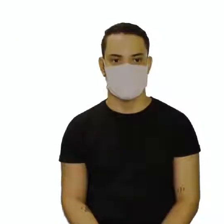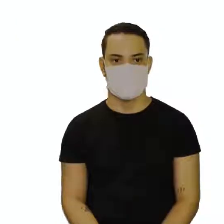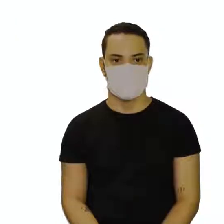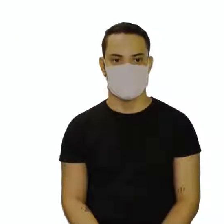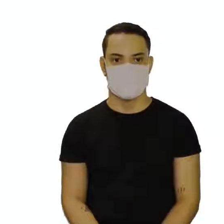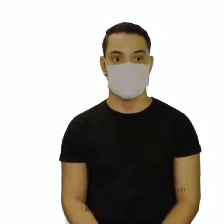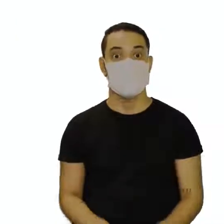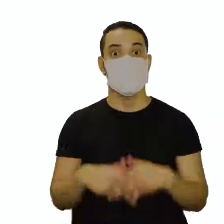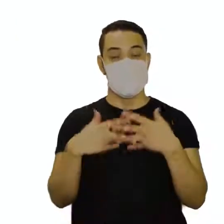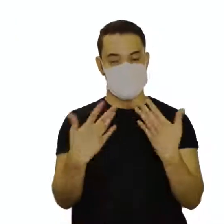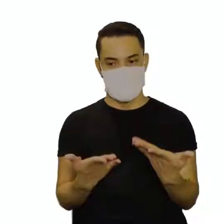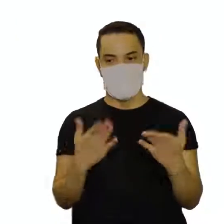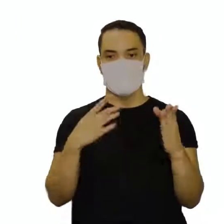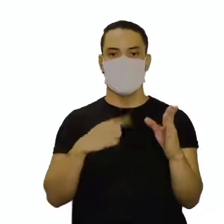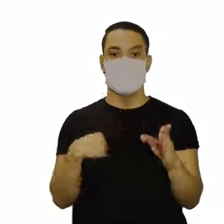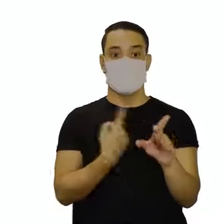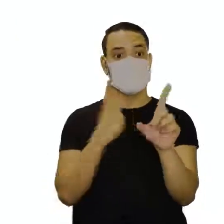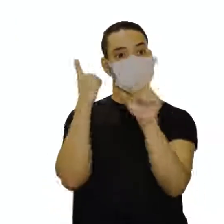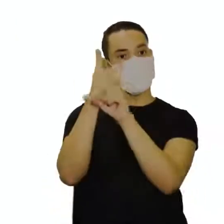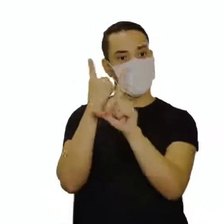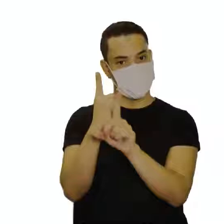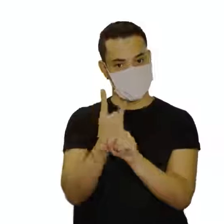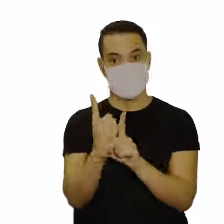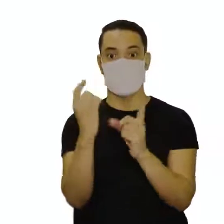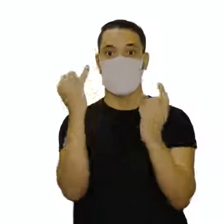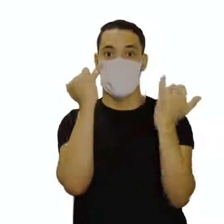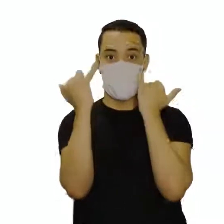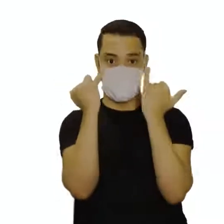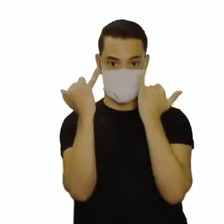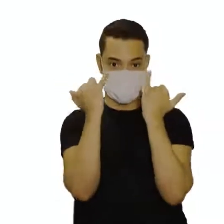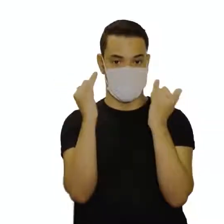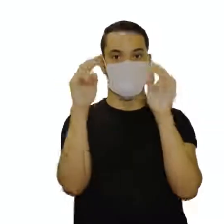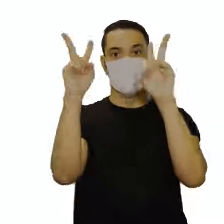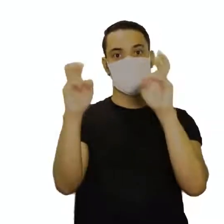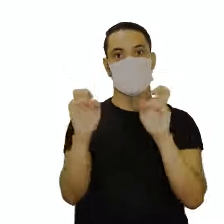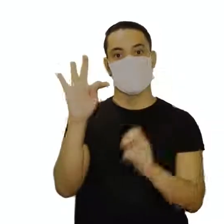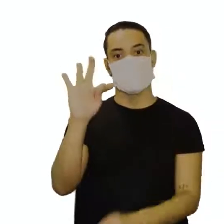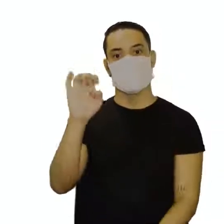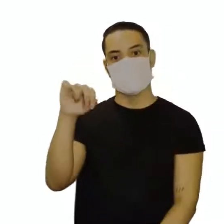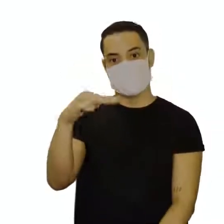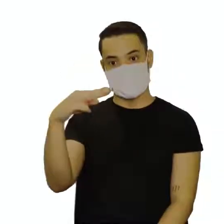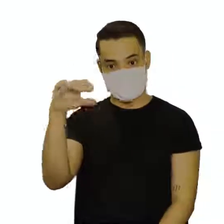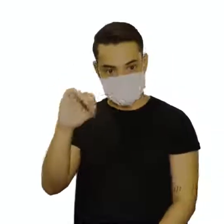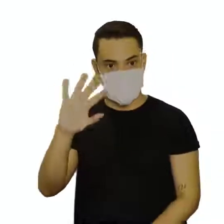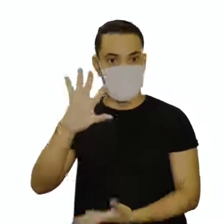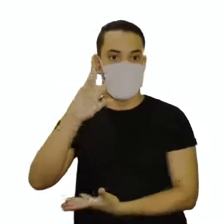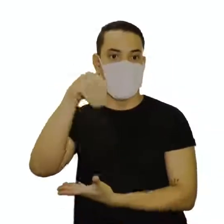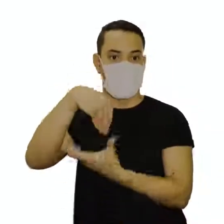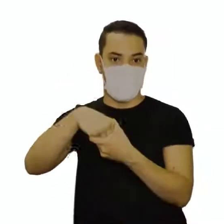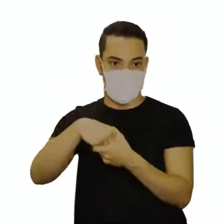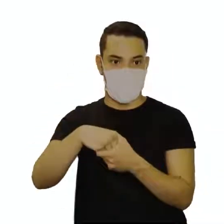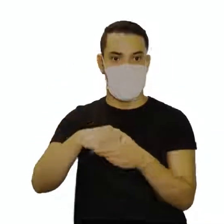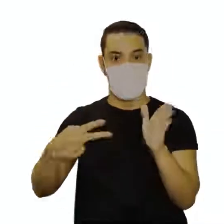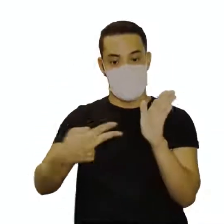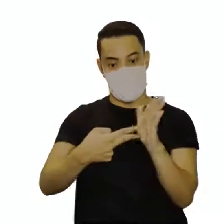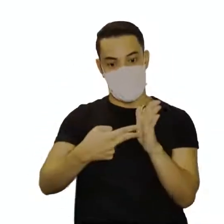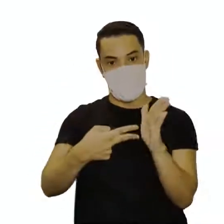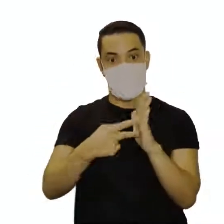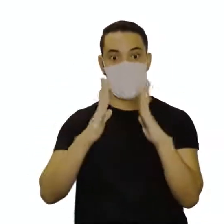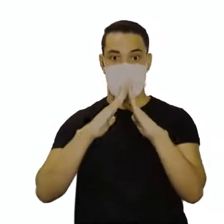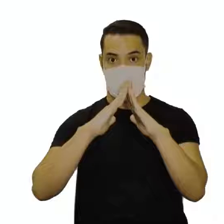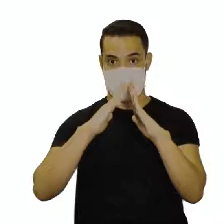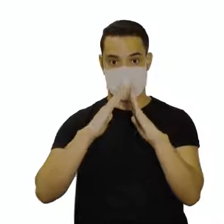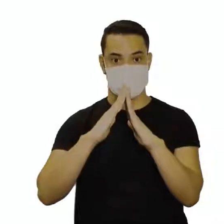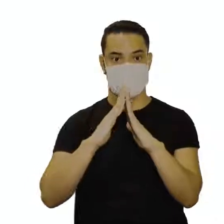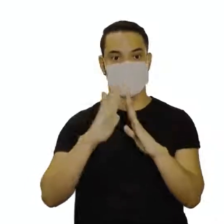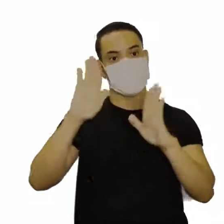Bom, geralmente encontramos as informações sobre a tensão nas tomadas residenciais, né? Com